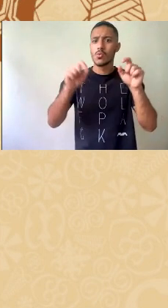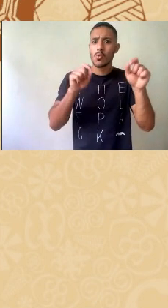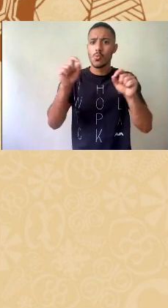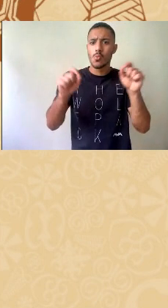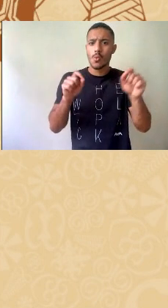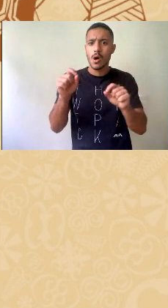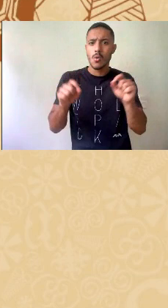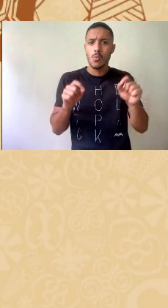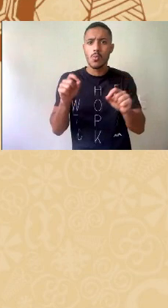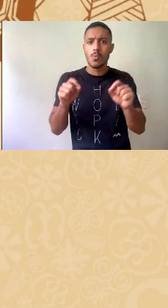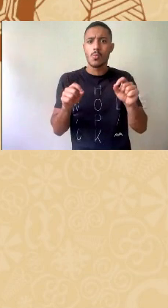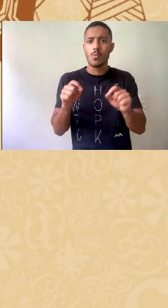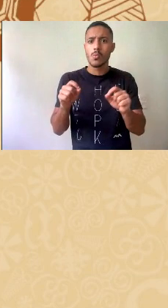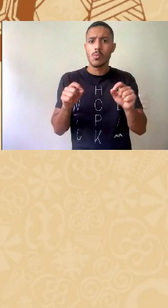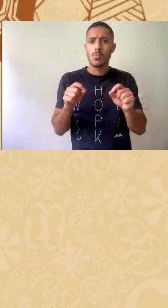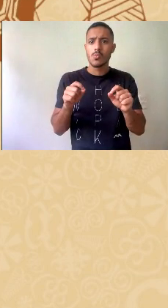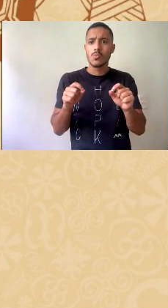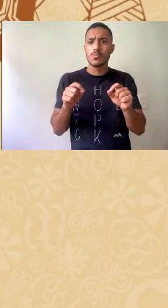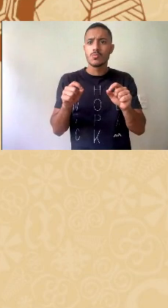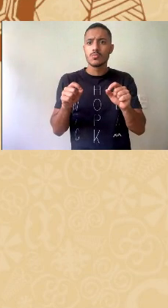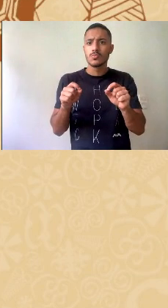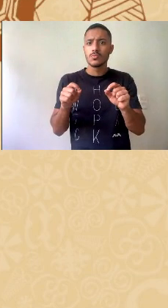no qual